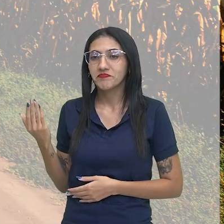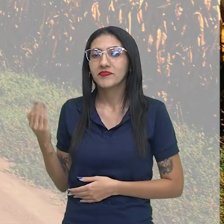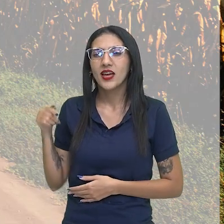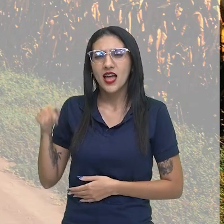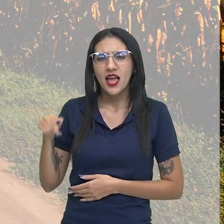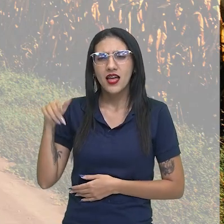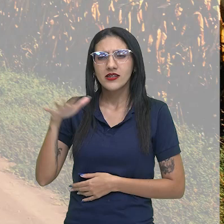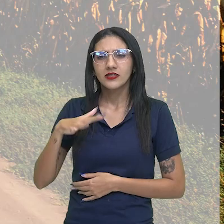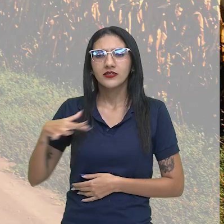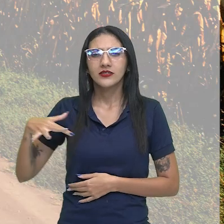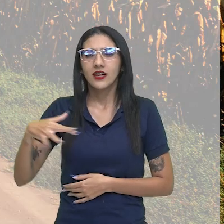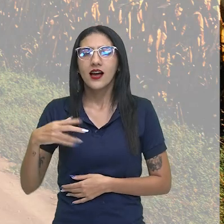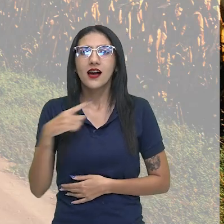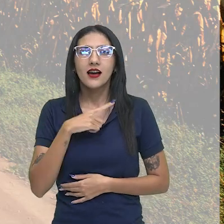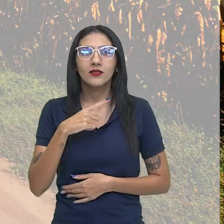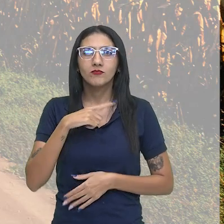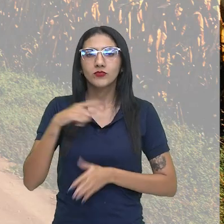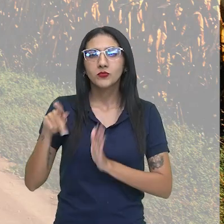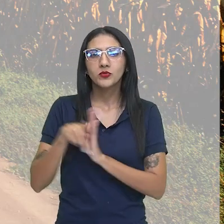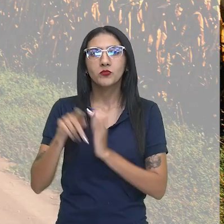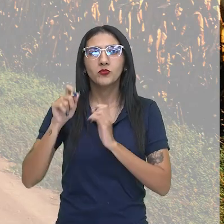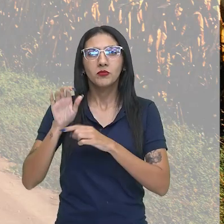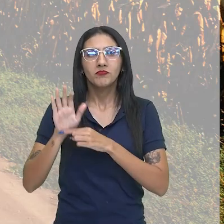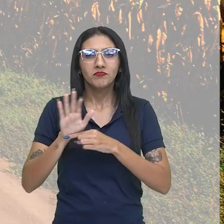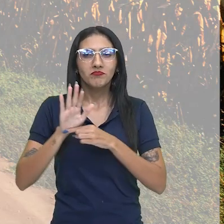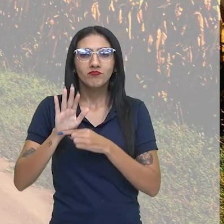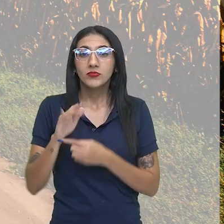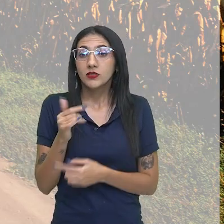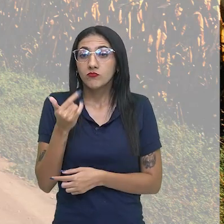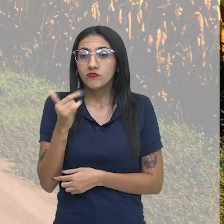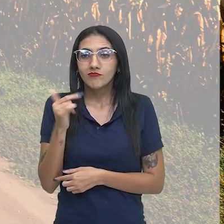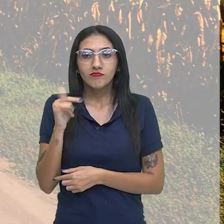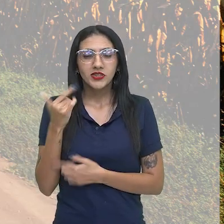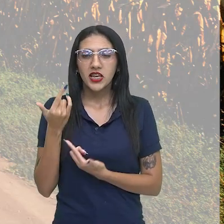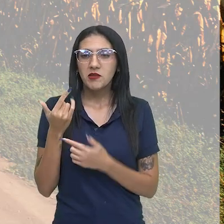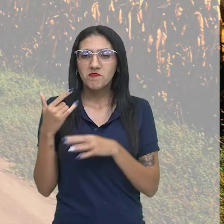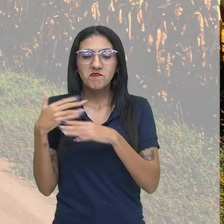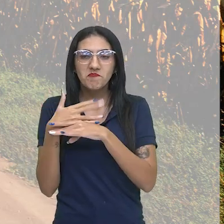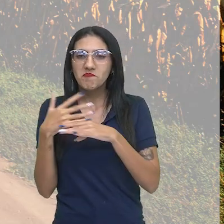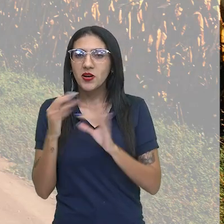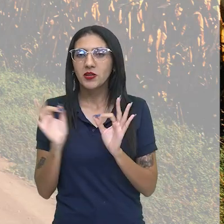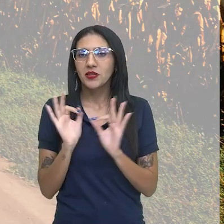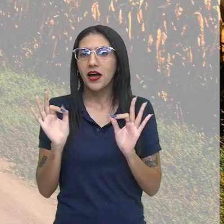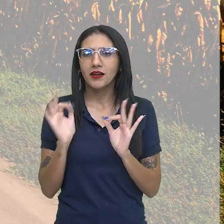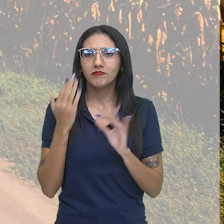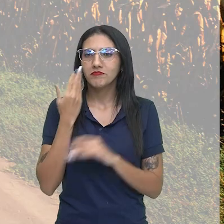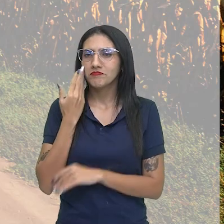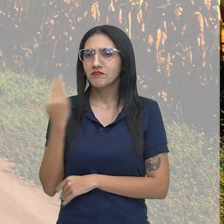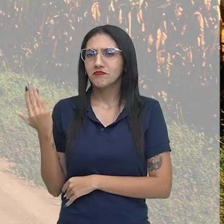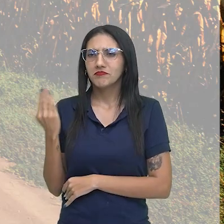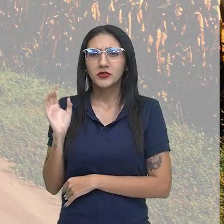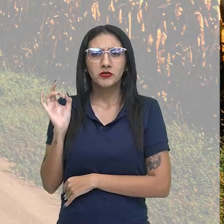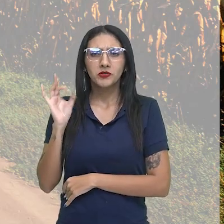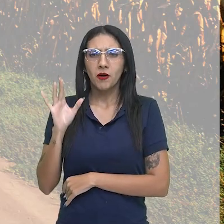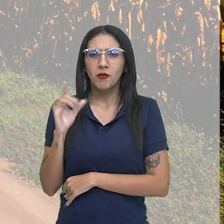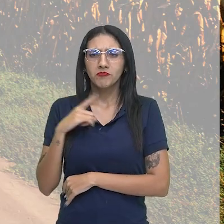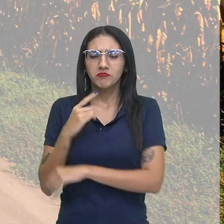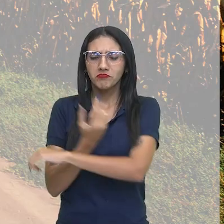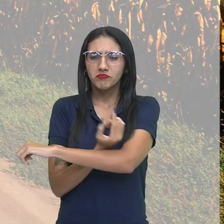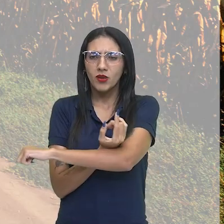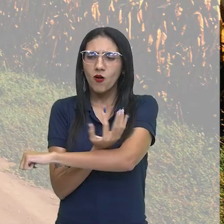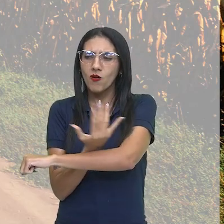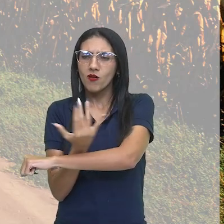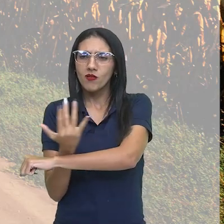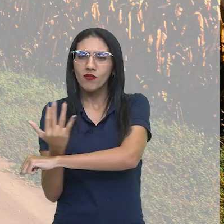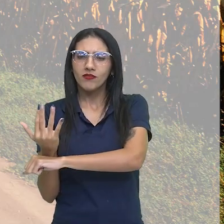justamente constituído pelas áreas que não são urbanizadas, né? As áreas que são assim, ó, basicamente assim, né? Tem ali